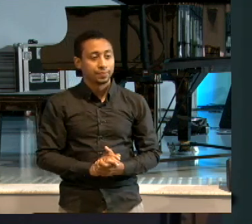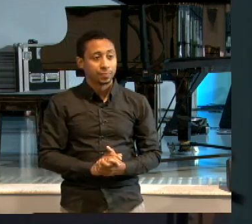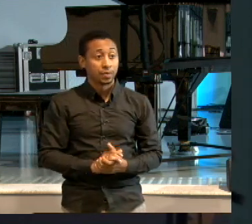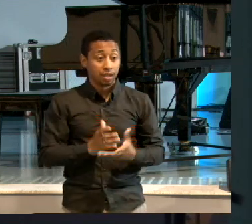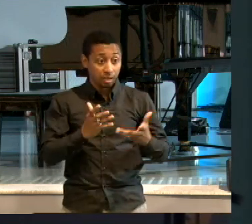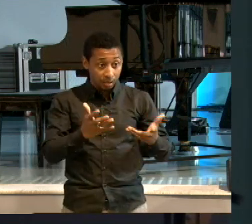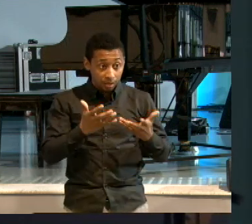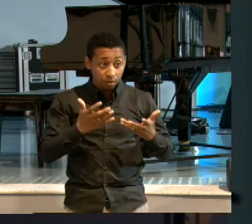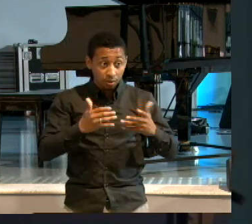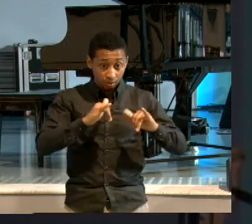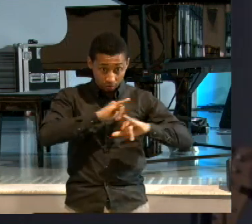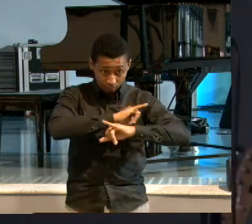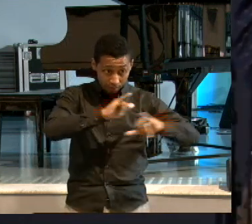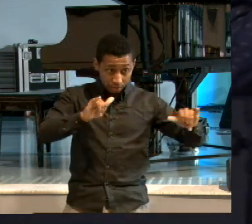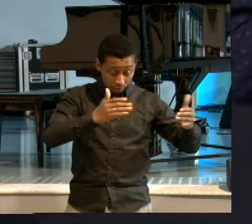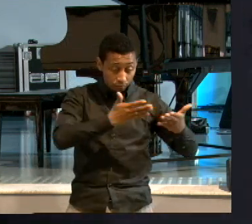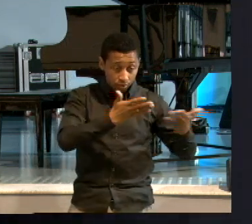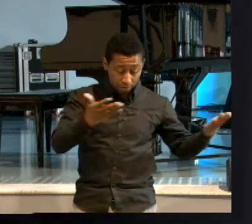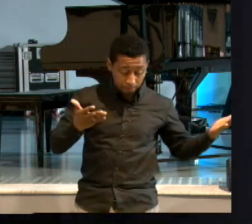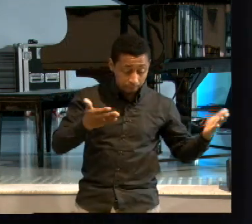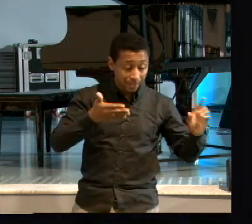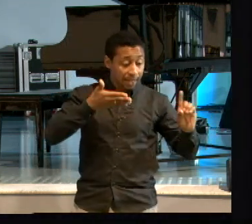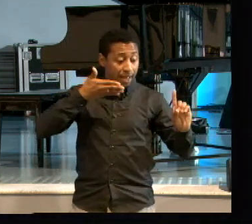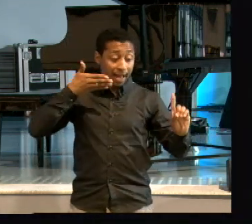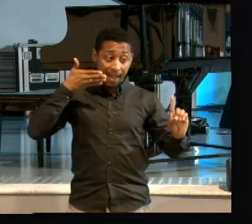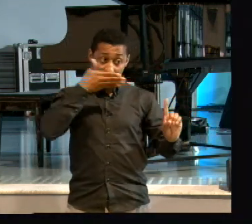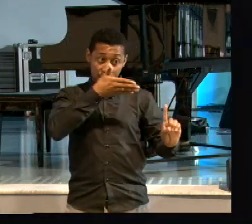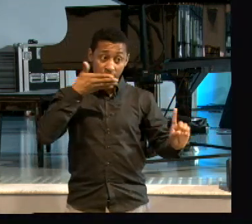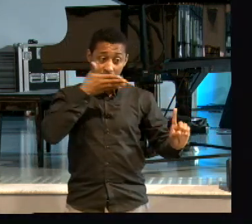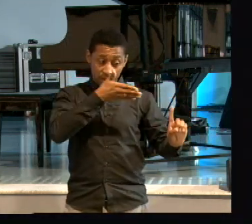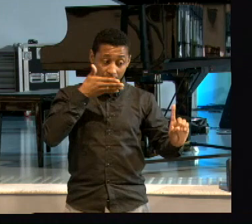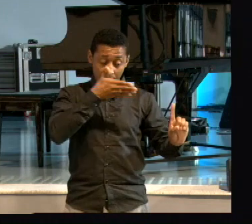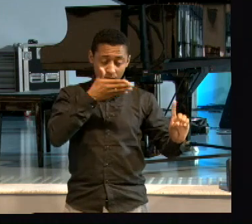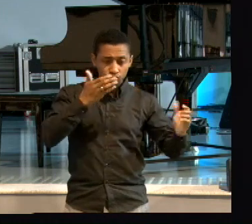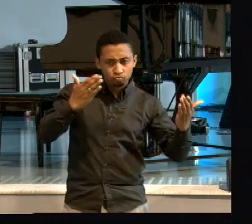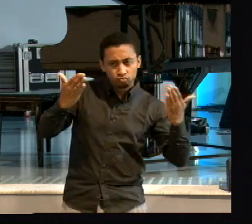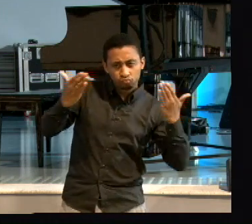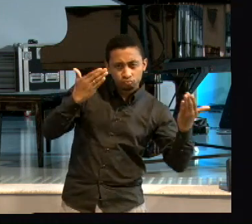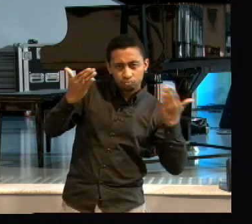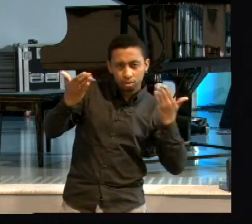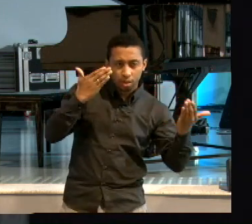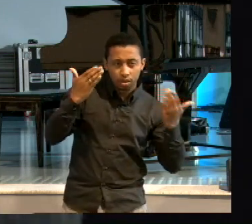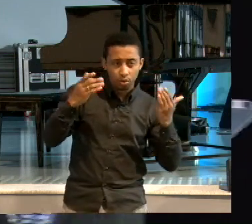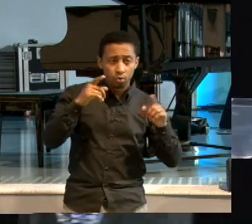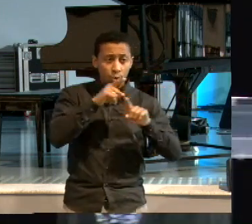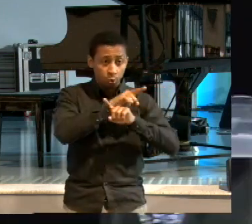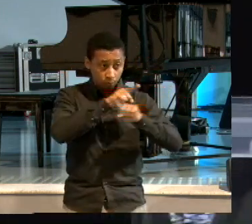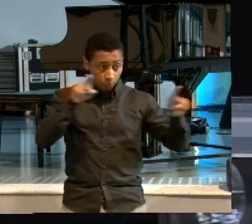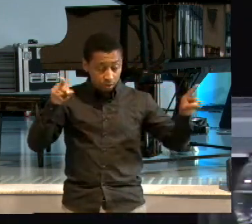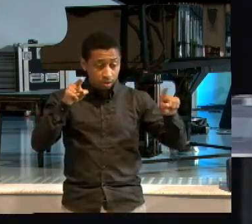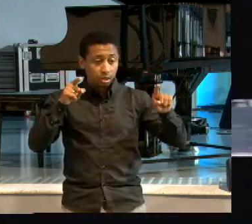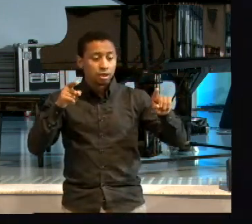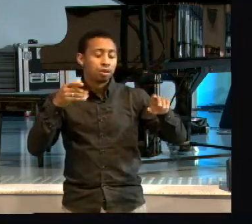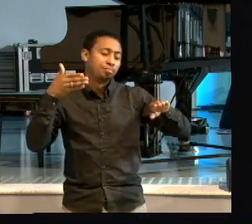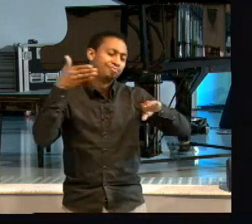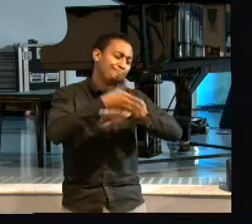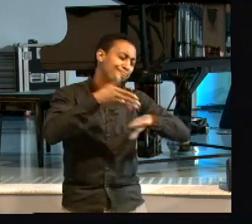Eu quero te dizer algo, porque o meu referencial de comparação é maior do que o seu. Quanto normalmente você frequenta só a sua igreja, eu prego no Brasil